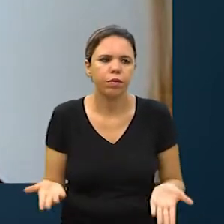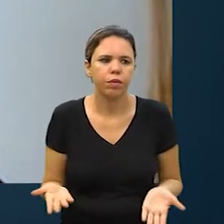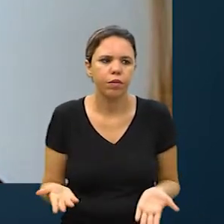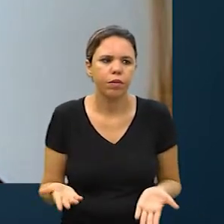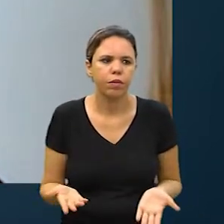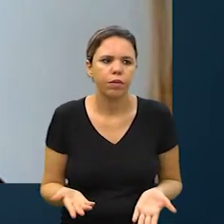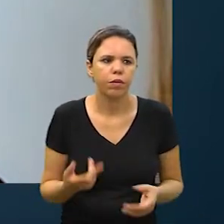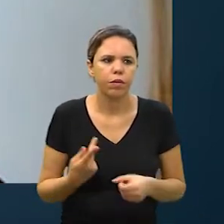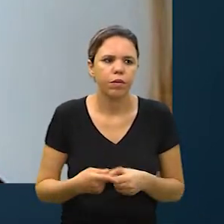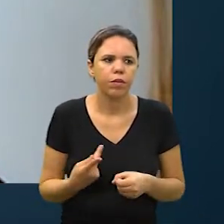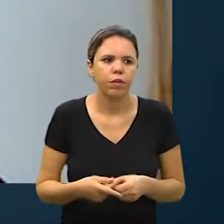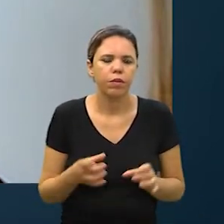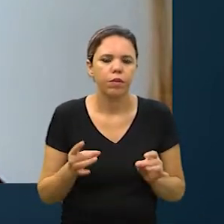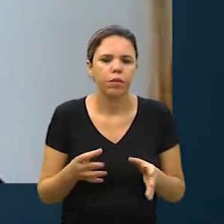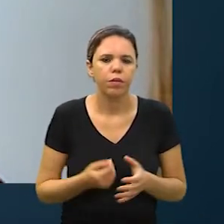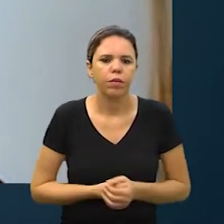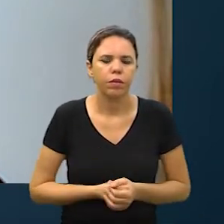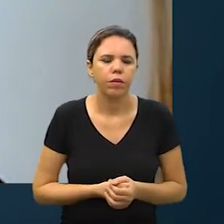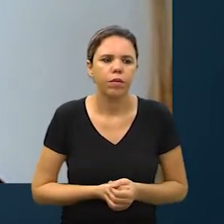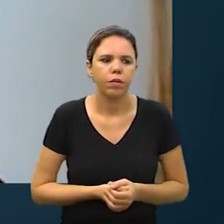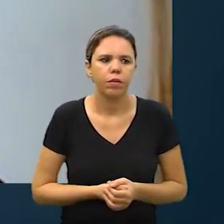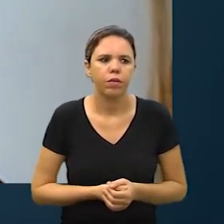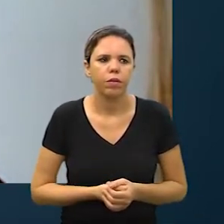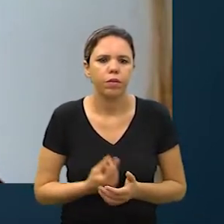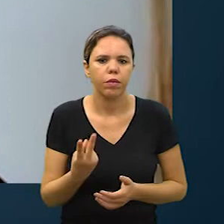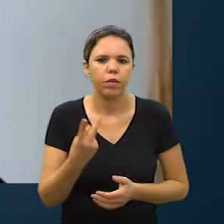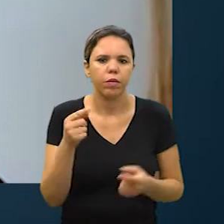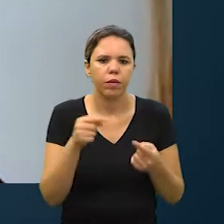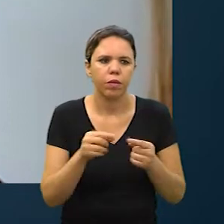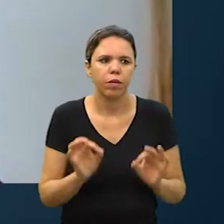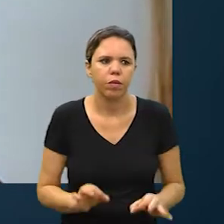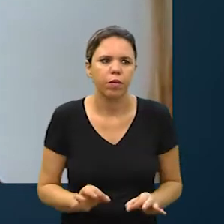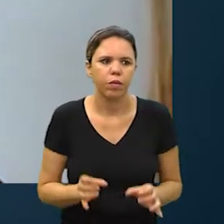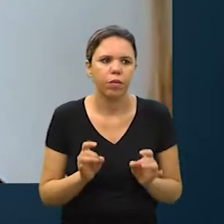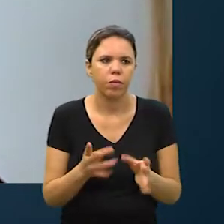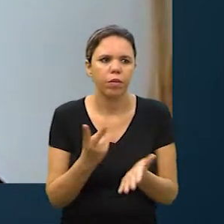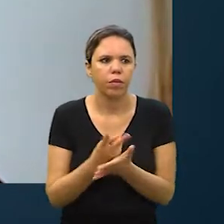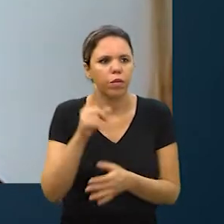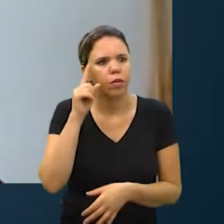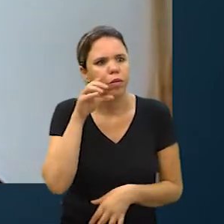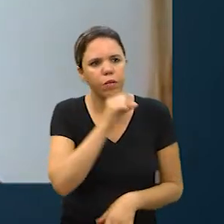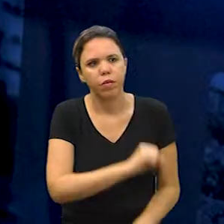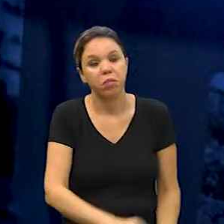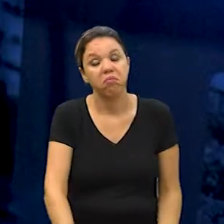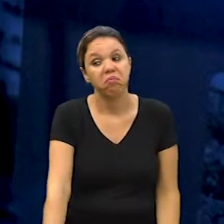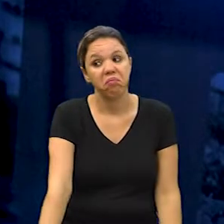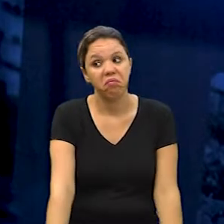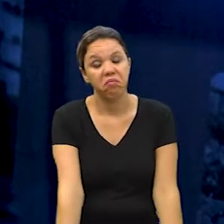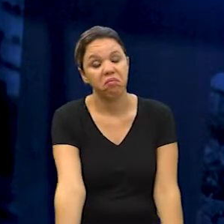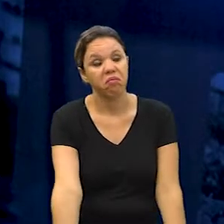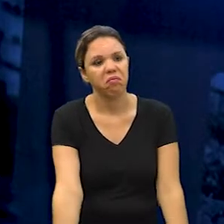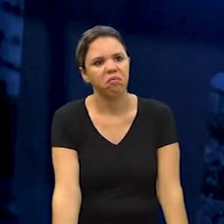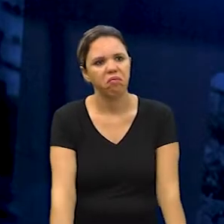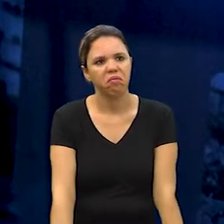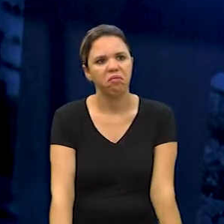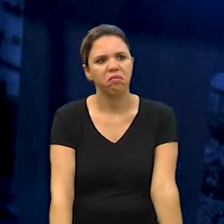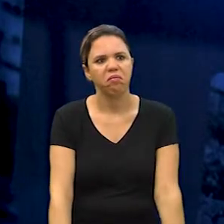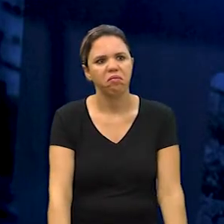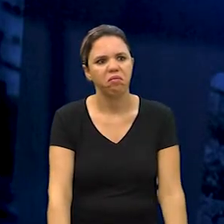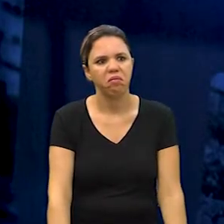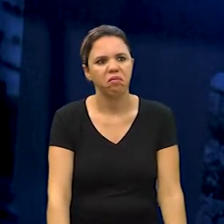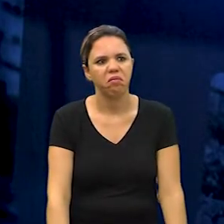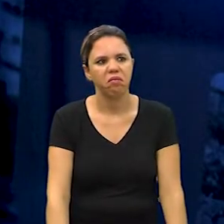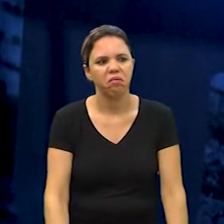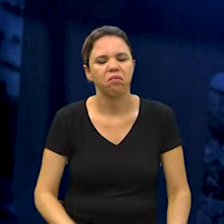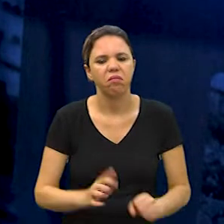aqui, se você coloca um produto à venda no preço correto, ele vende no mesmo dia. Entendo. E fora